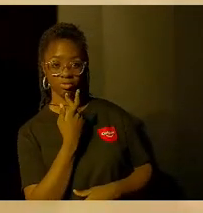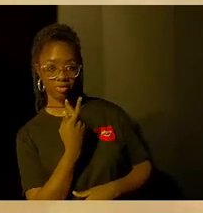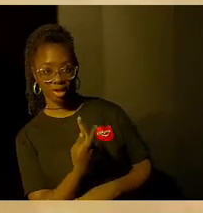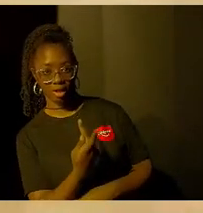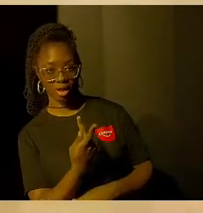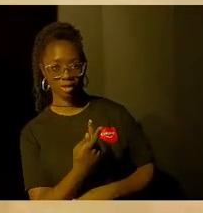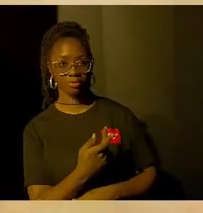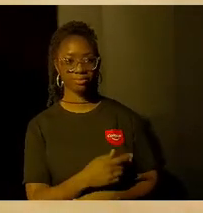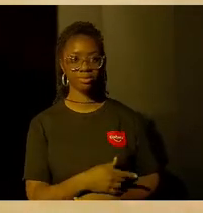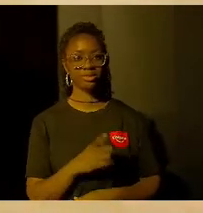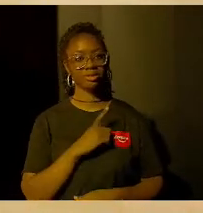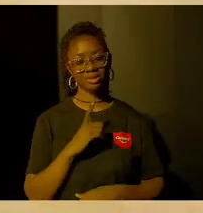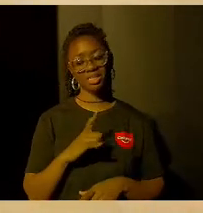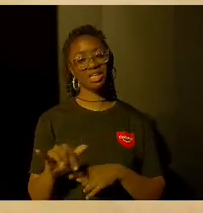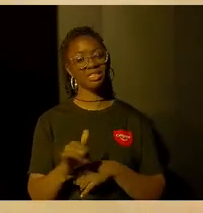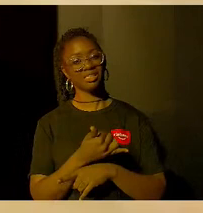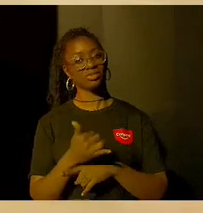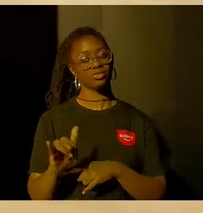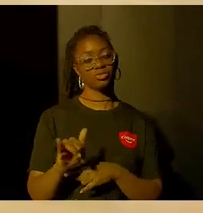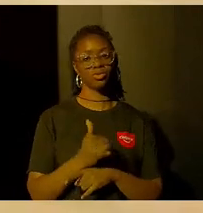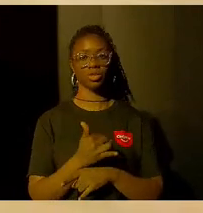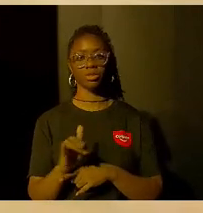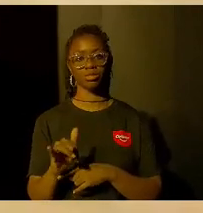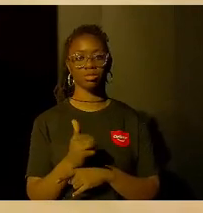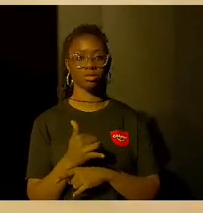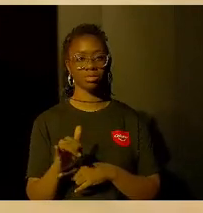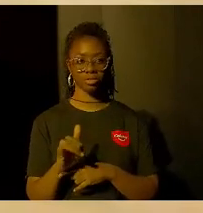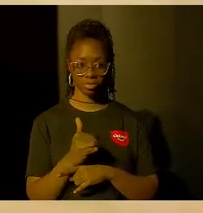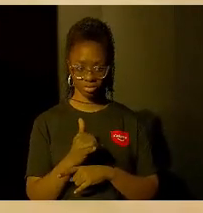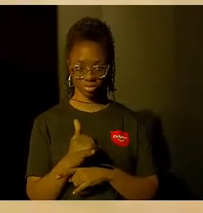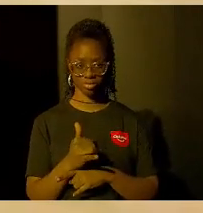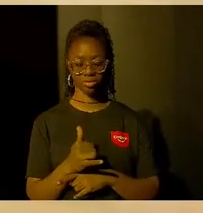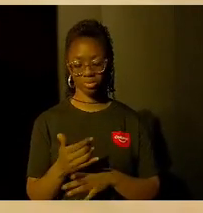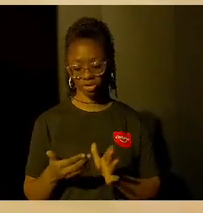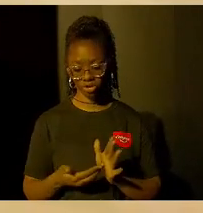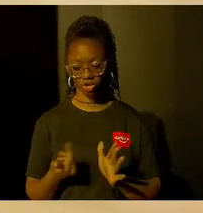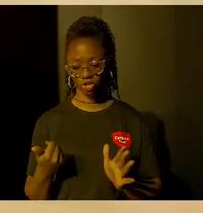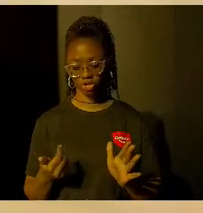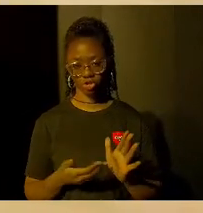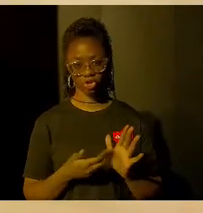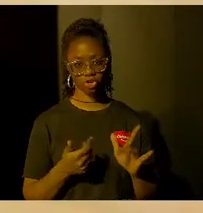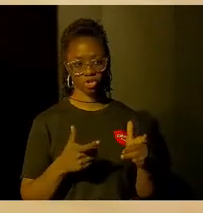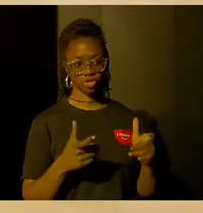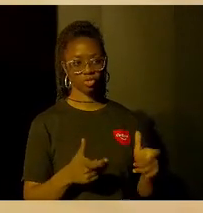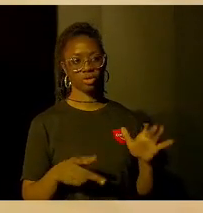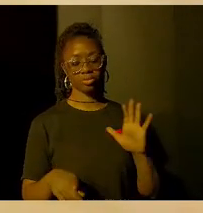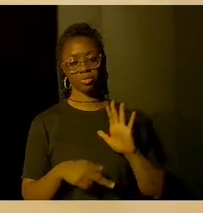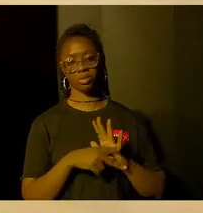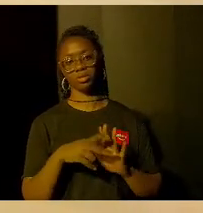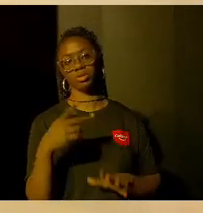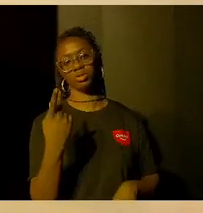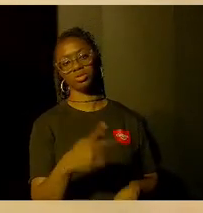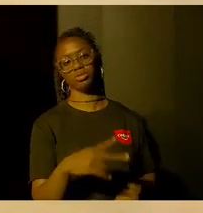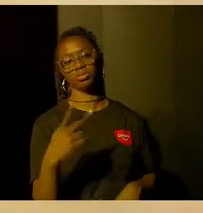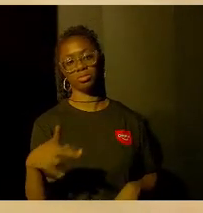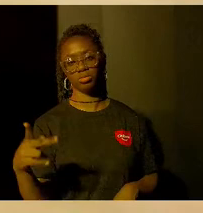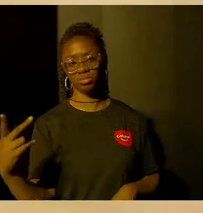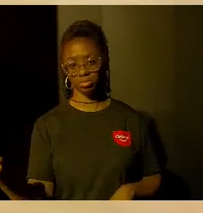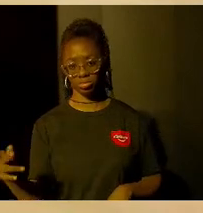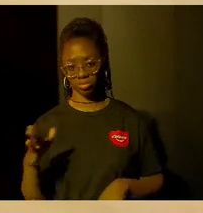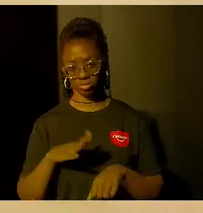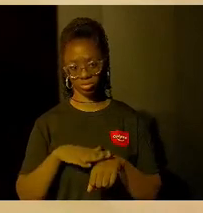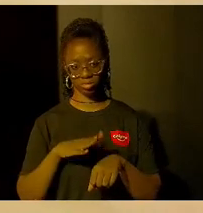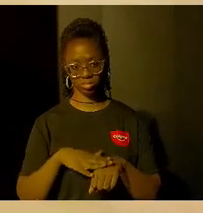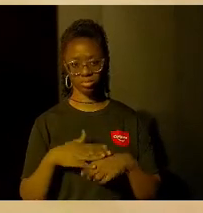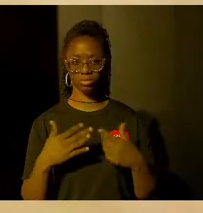enfim existe todo uma estratégia para para tirar você de um lugar de pertencimento de você mesmo então